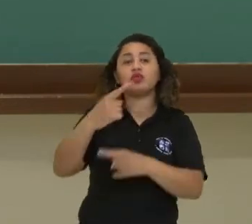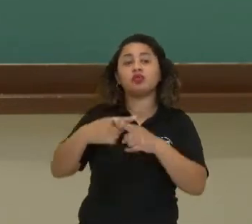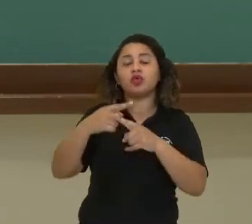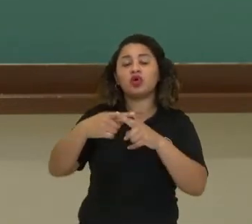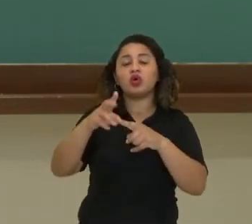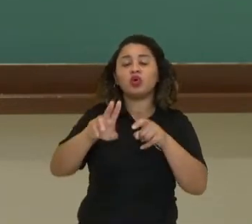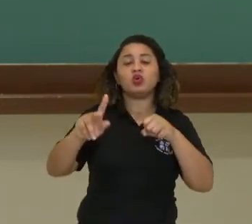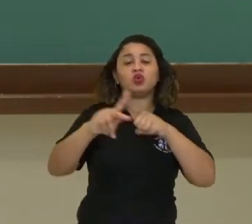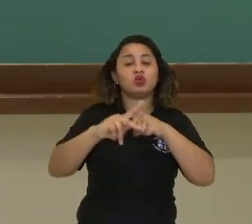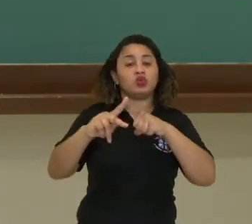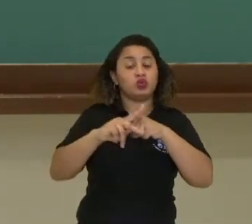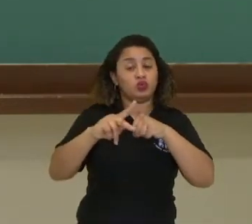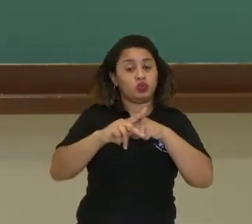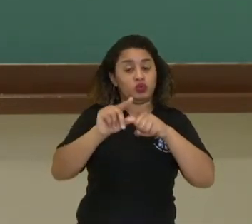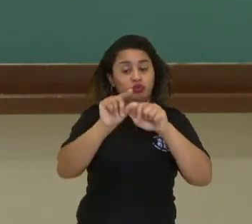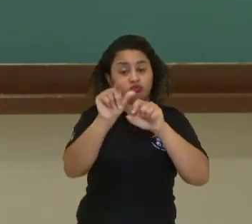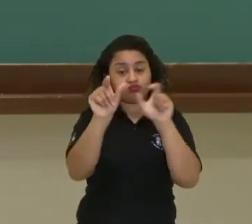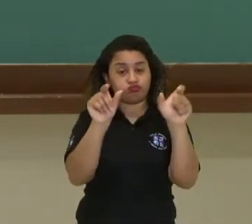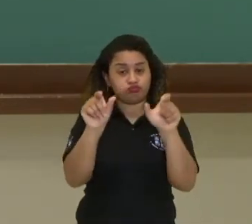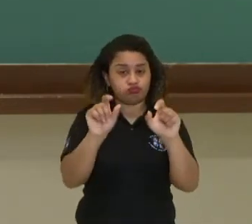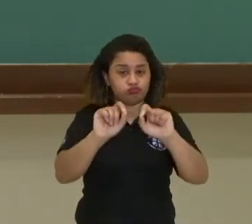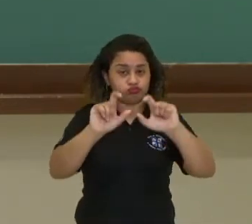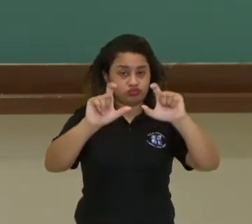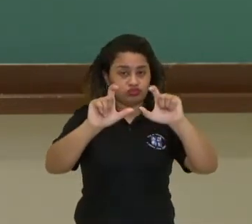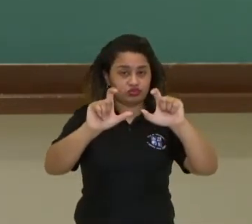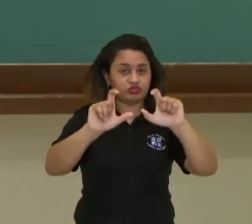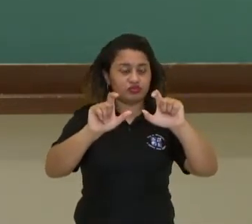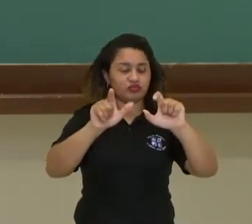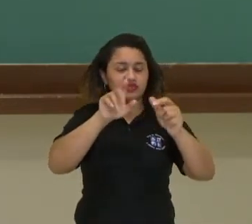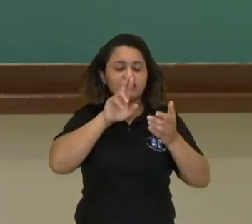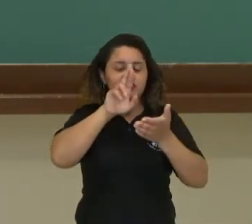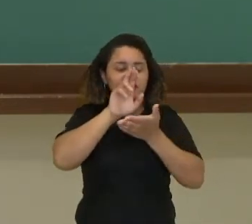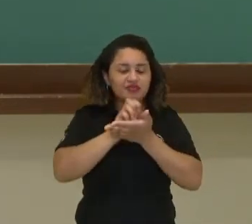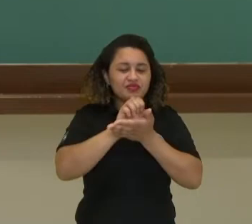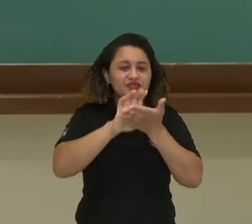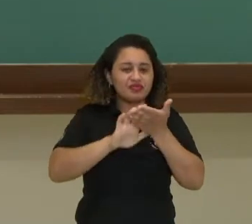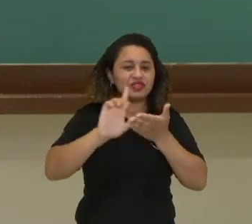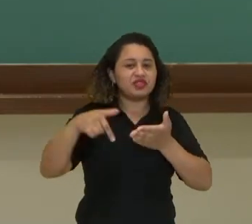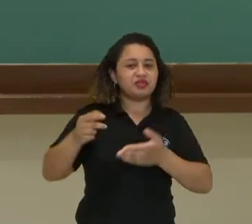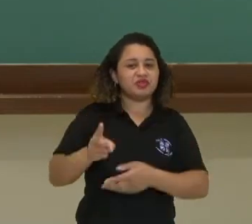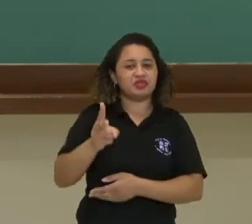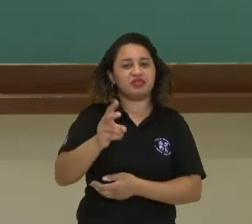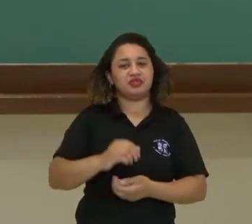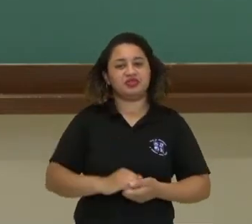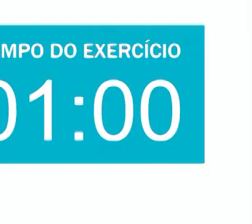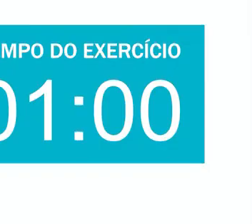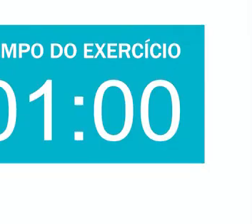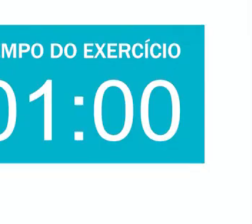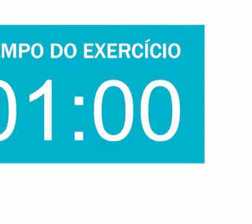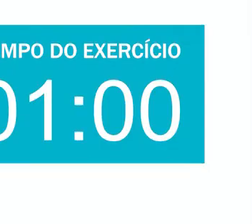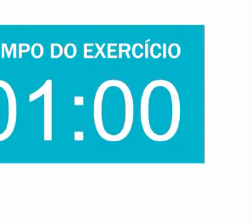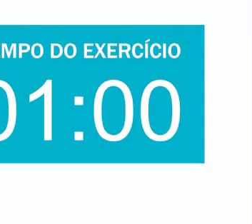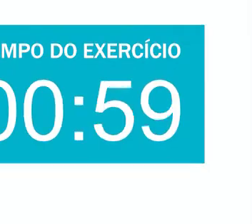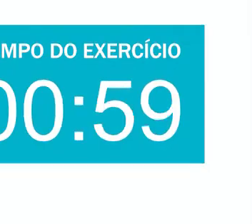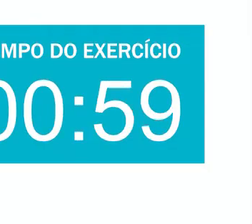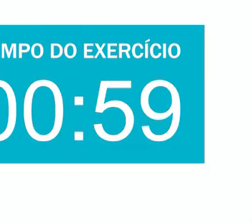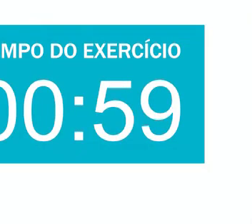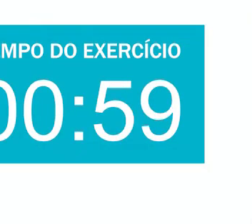nos pronomes que estão destacados faz lá no teu caderno e eu já retorno e